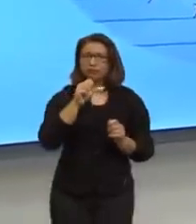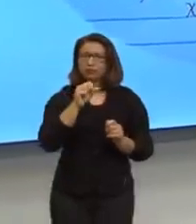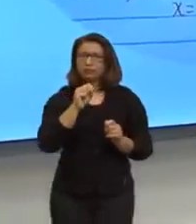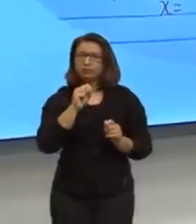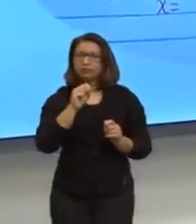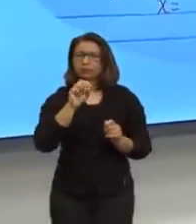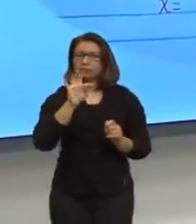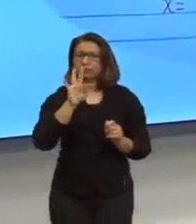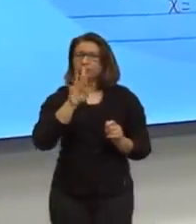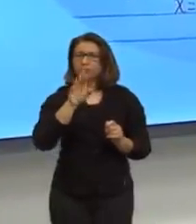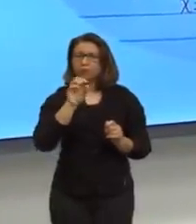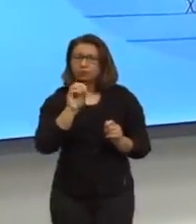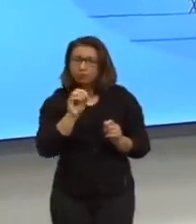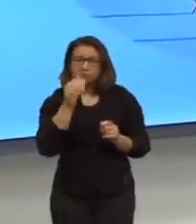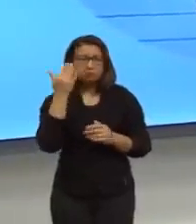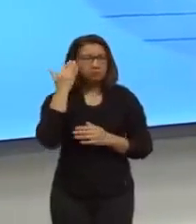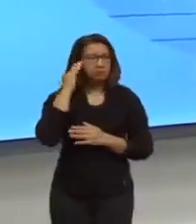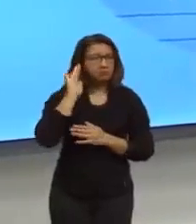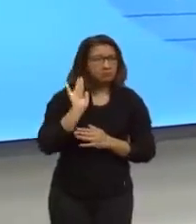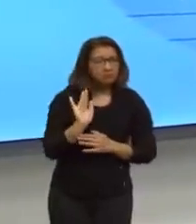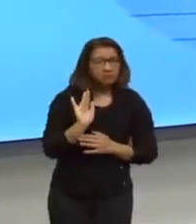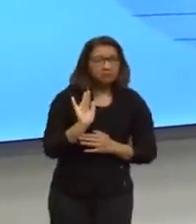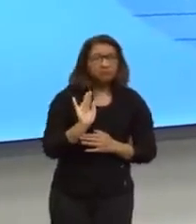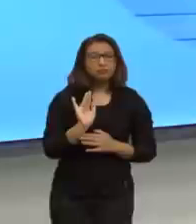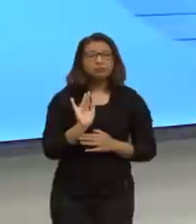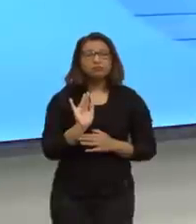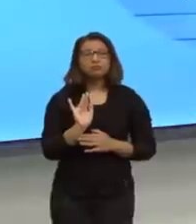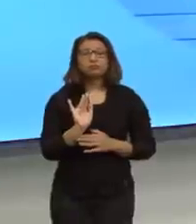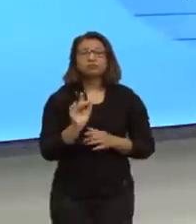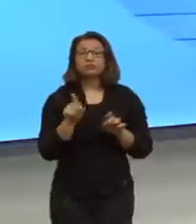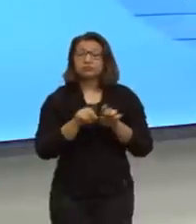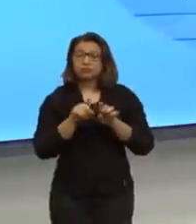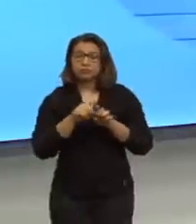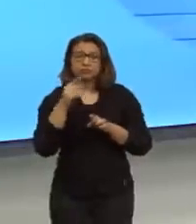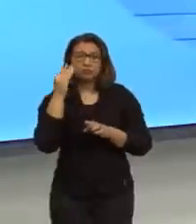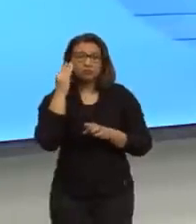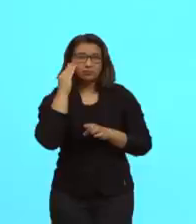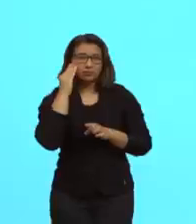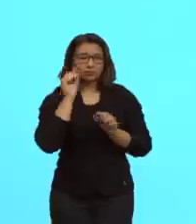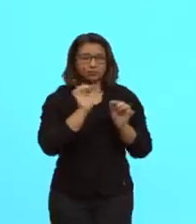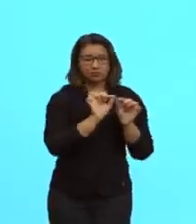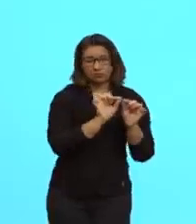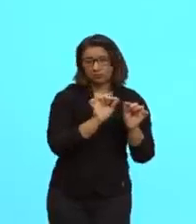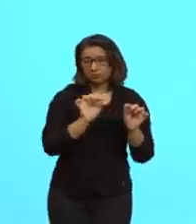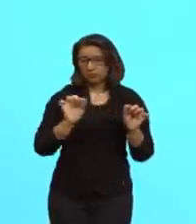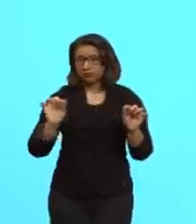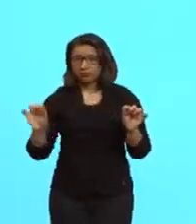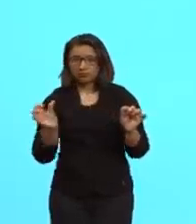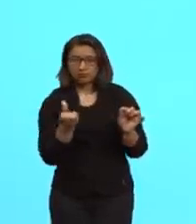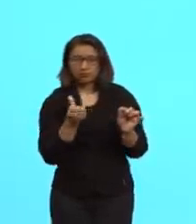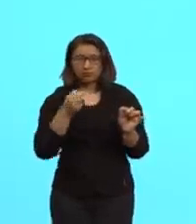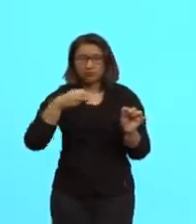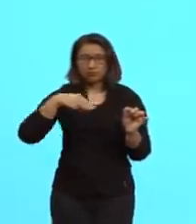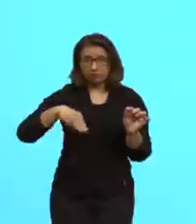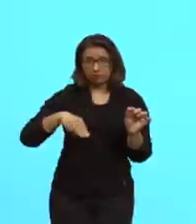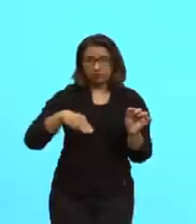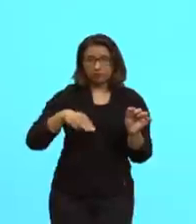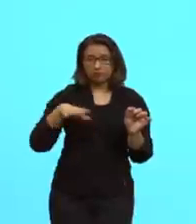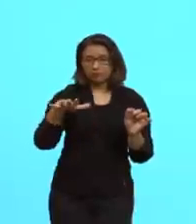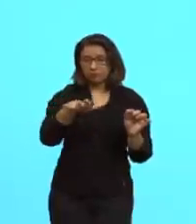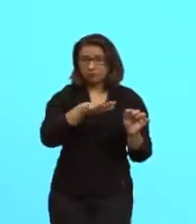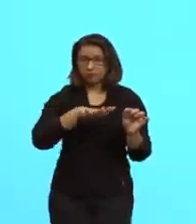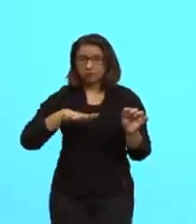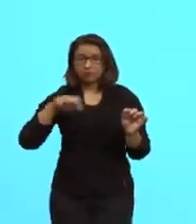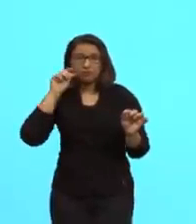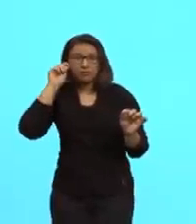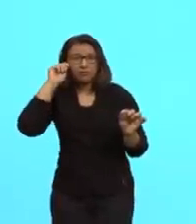eu usei ali a variável para nós descobrirmos. Sei que ele projeta uma sombra de 6 metros, enquanto